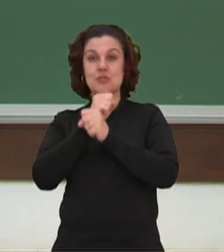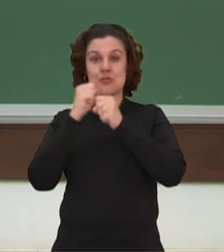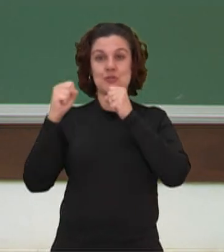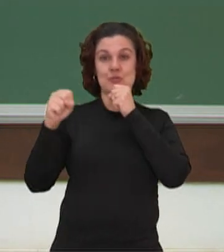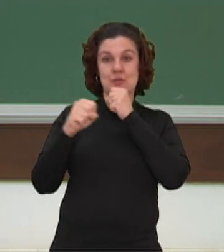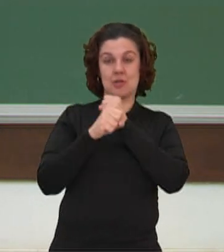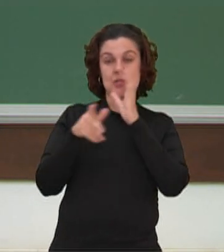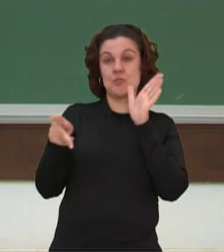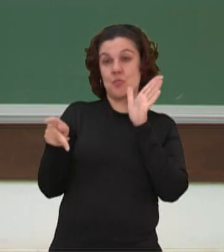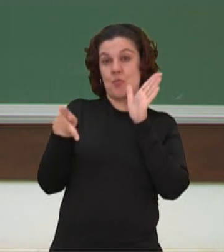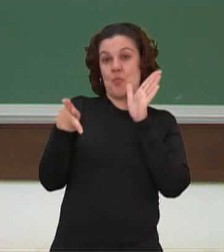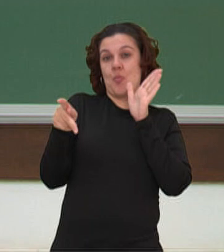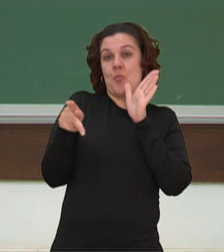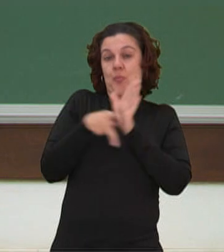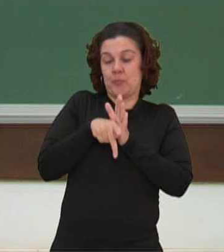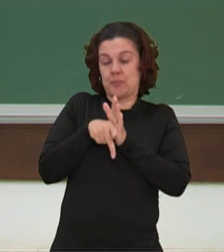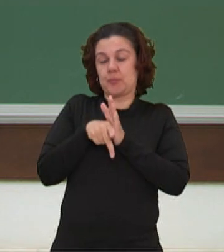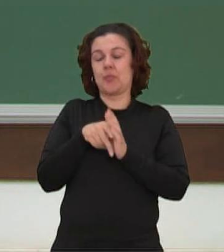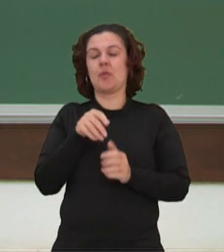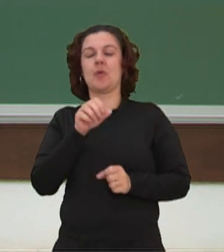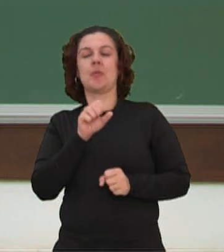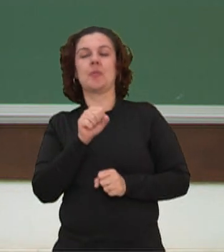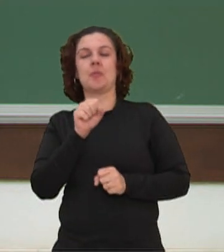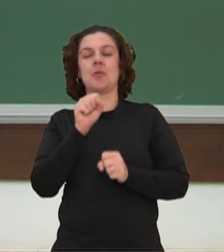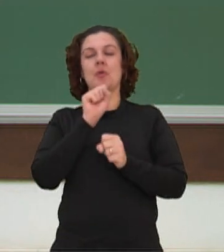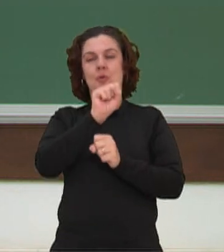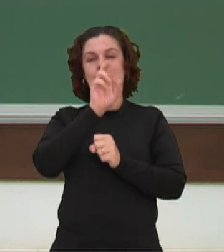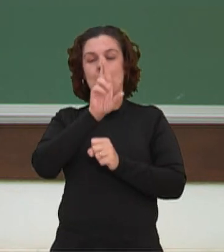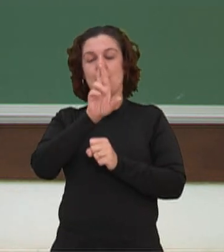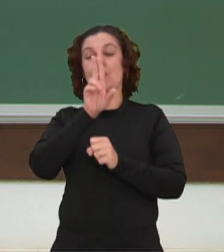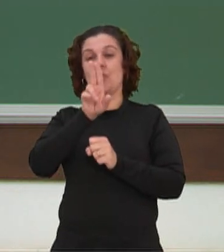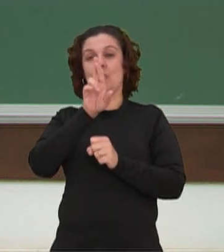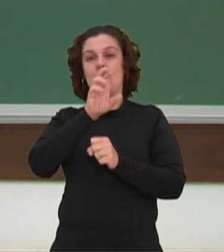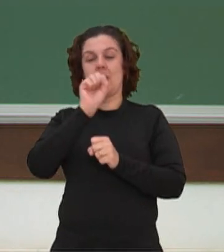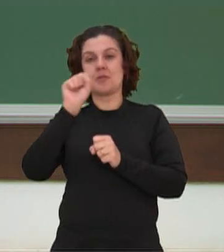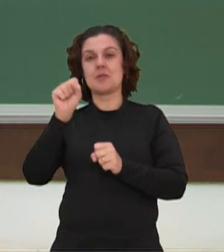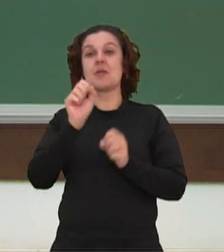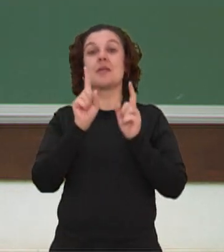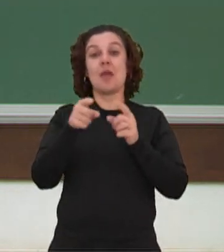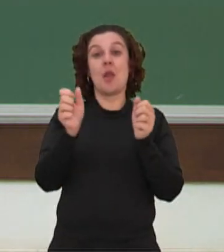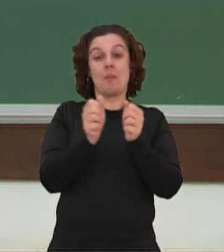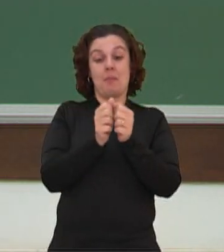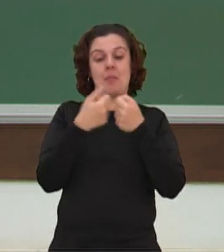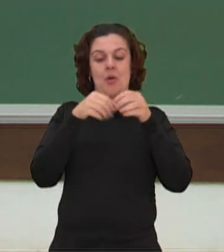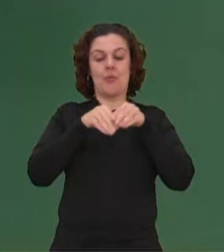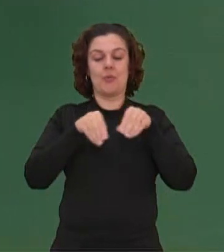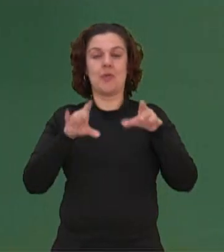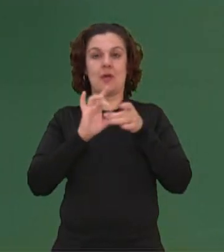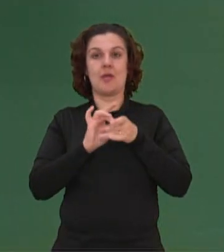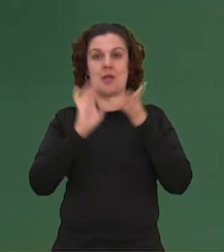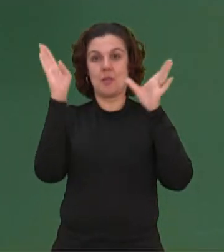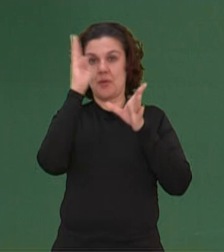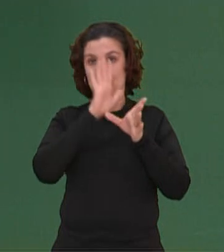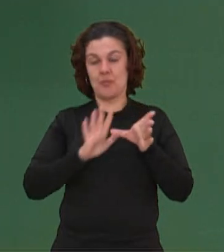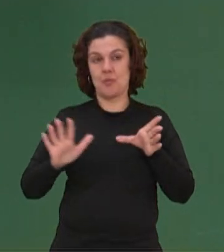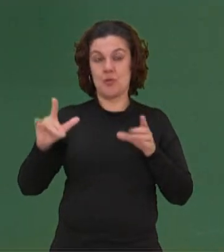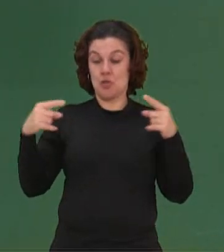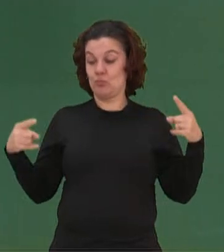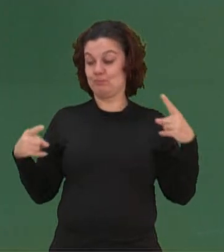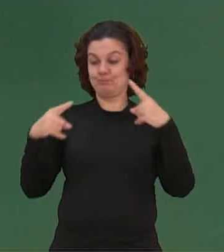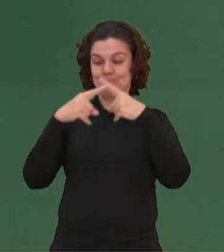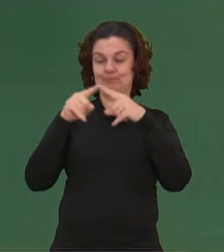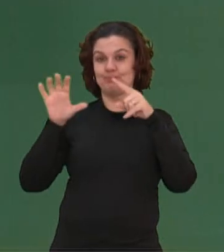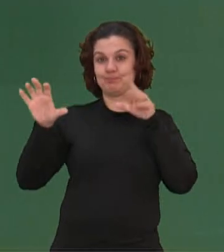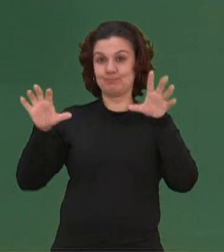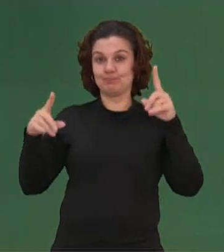Soviética. As ideias, então, de pão, terra e liberdade para a população brasileira. Então, dois grupos rivais entre si,